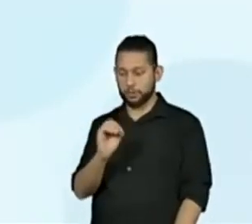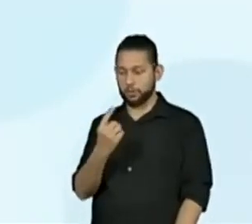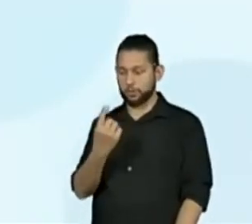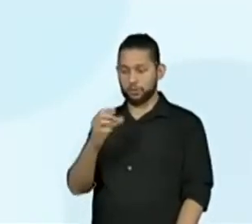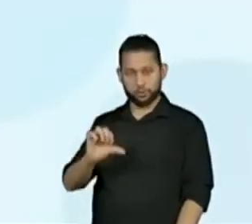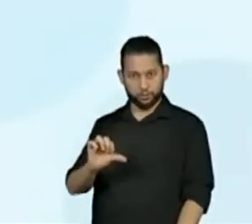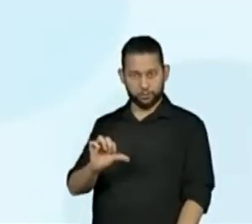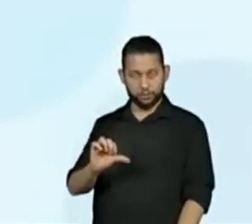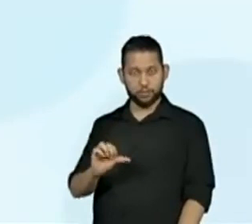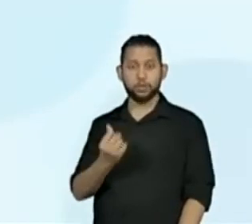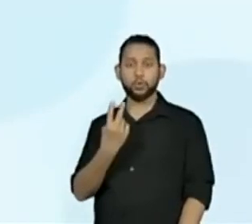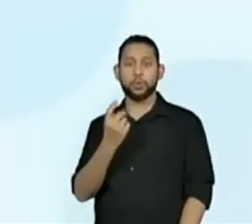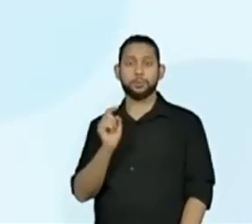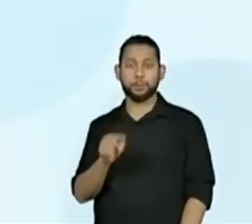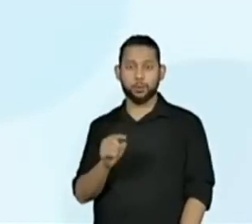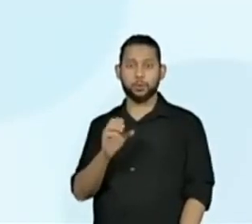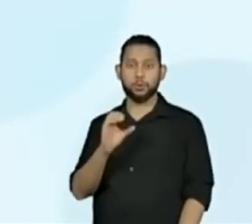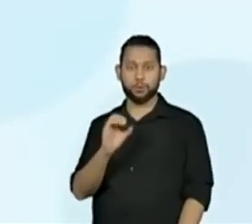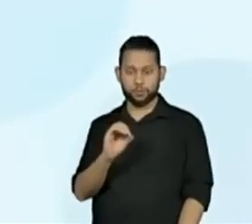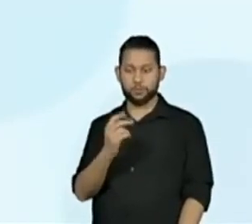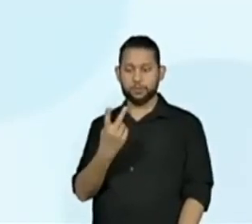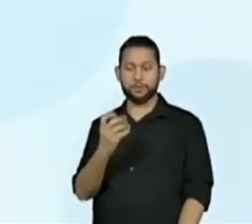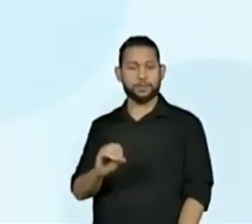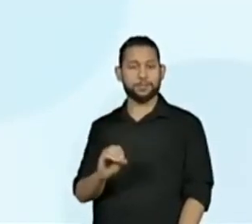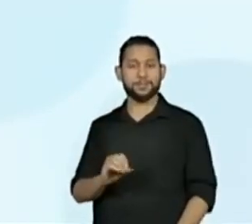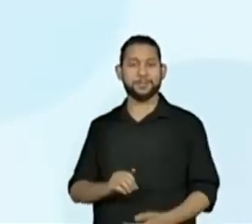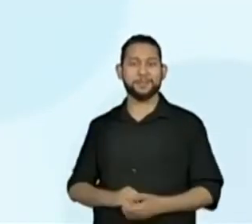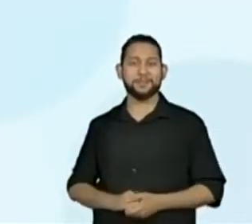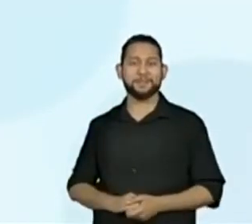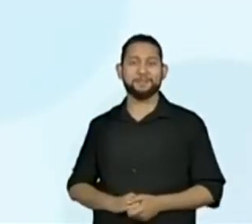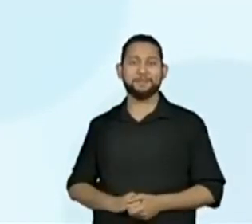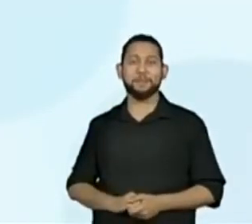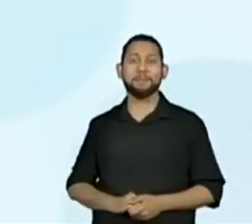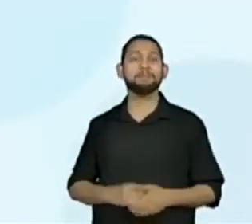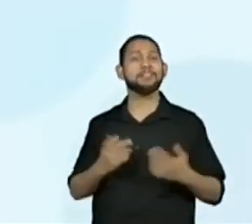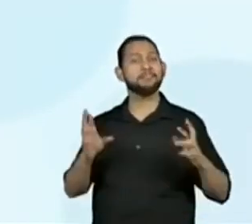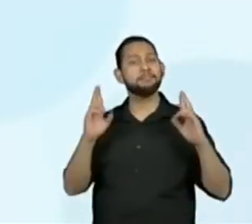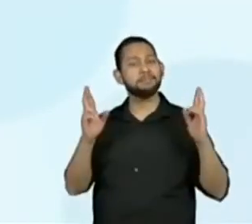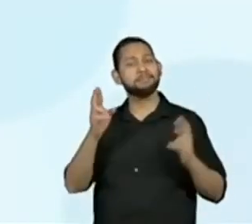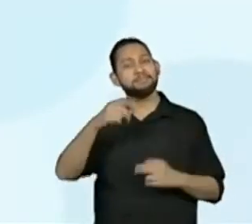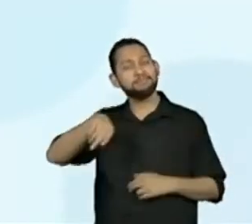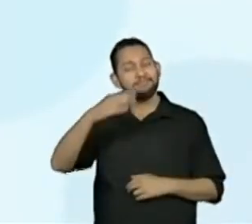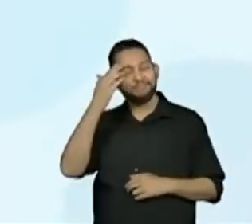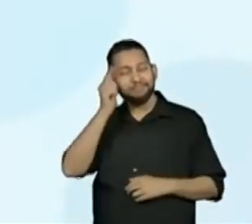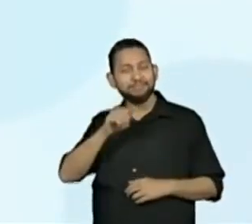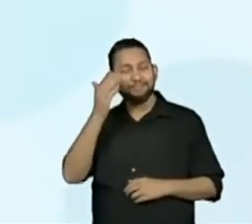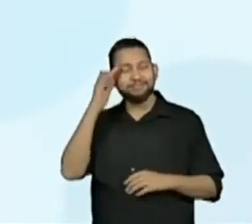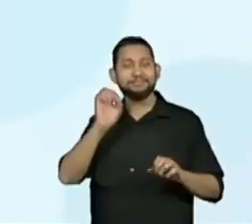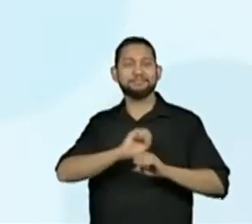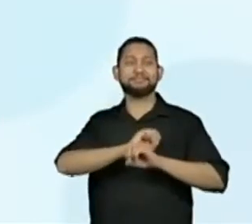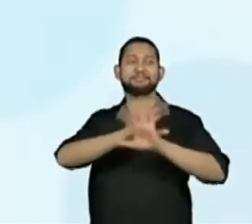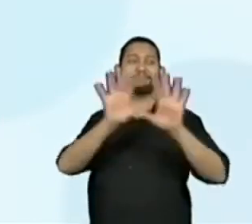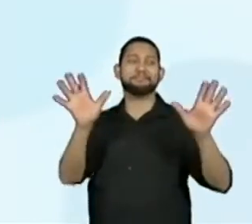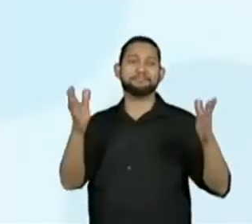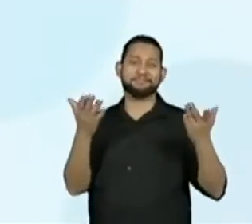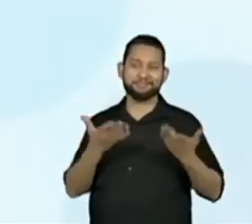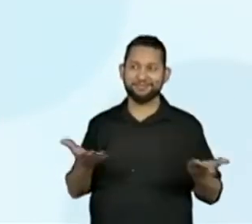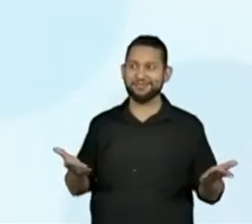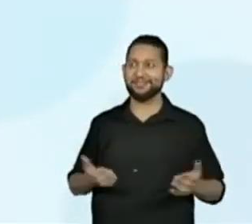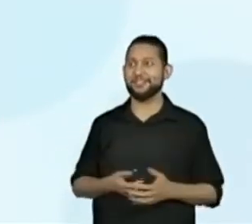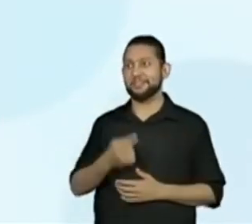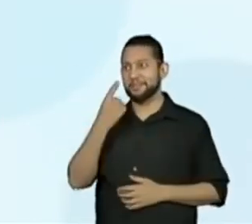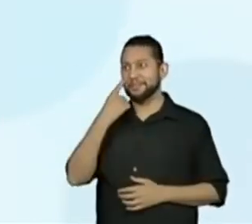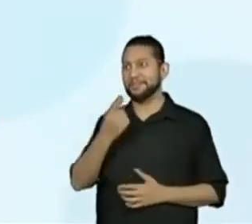nosso maior número, que é o 2020. Espero que tenha ficado bem claro aí para vocês, olha, tá bom? Ficou sim,